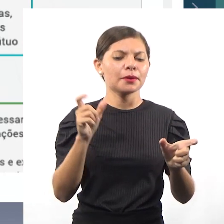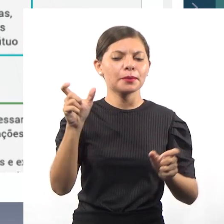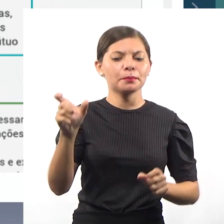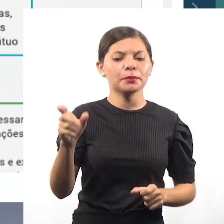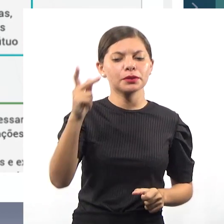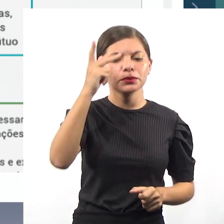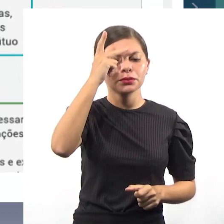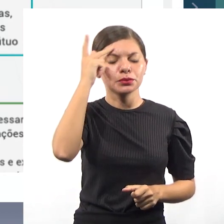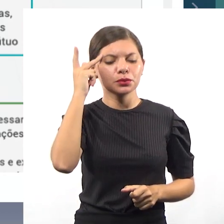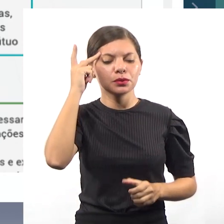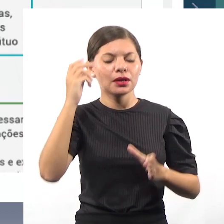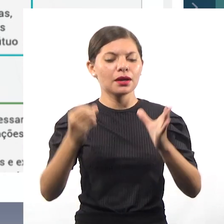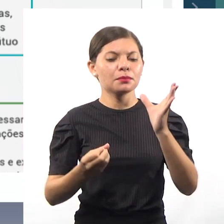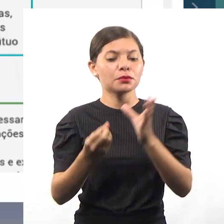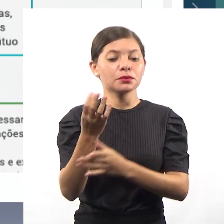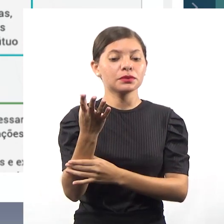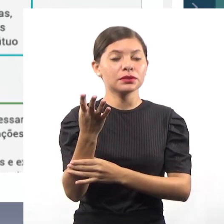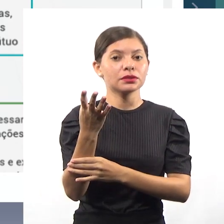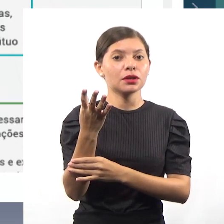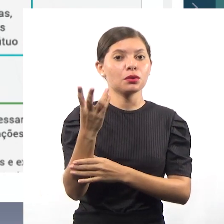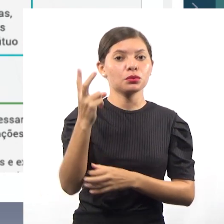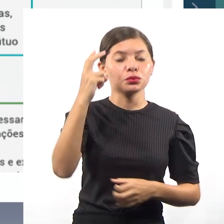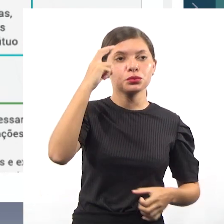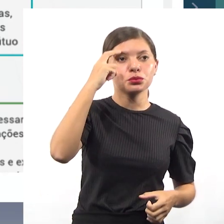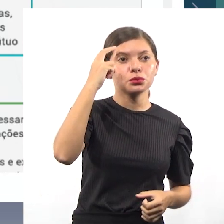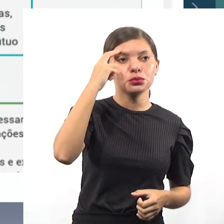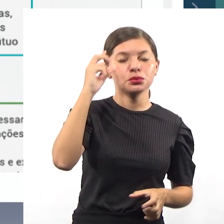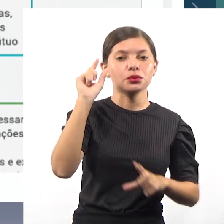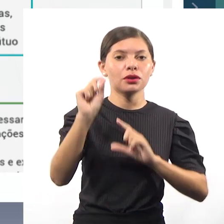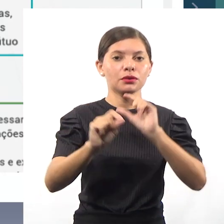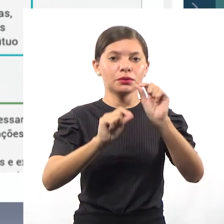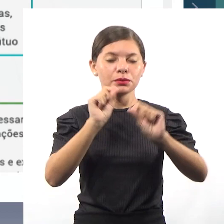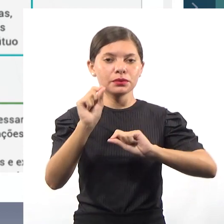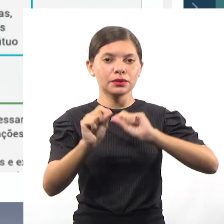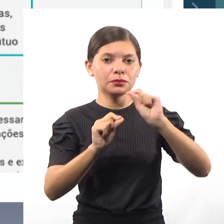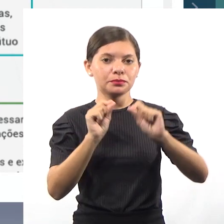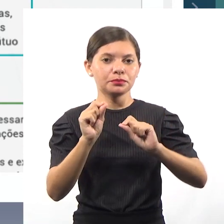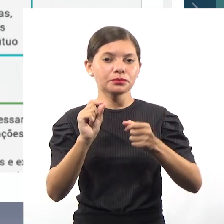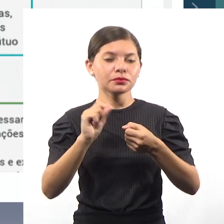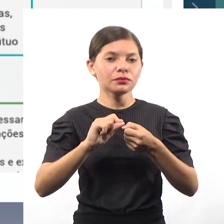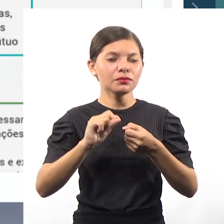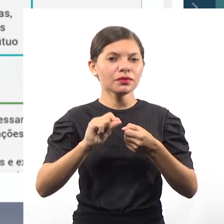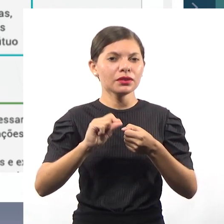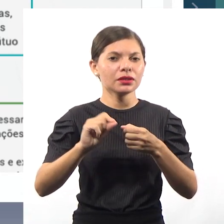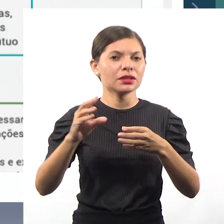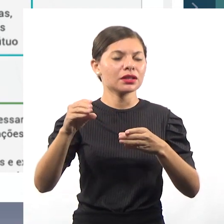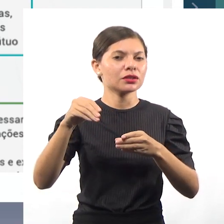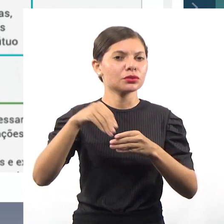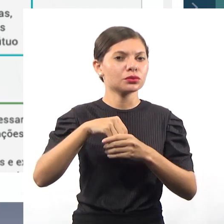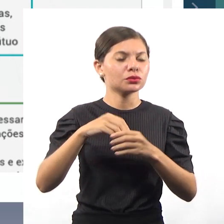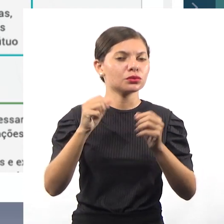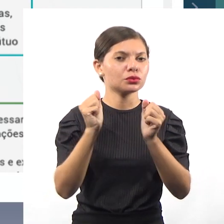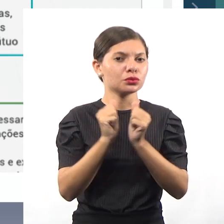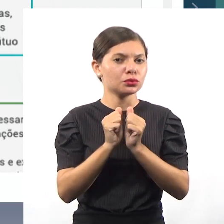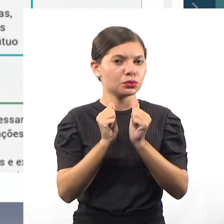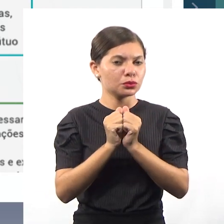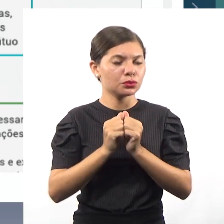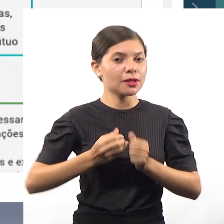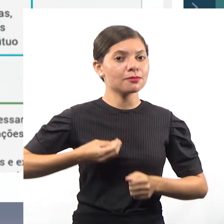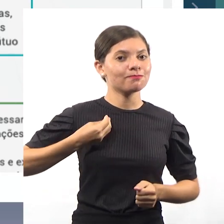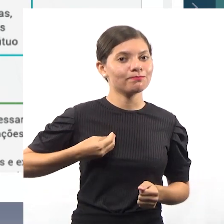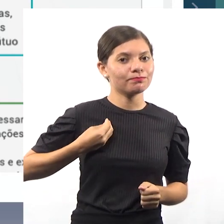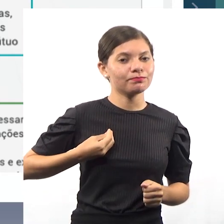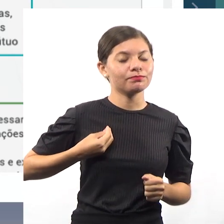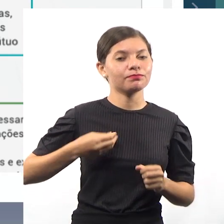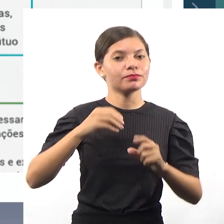a produção artístico-cultural, ela é intrínseca, ela faz parte da própria vivência humana,